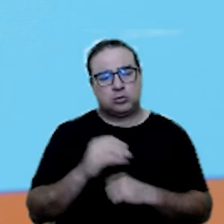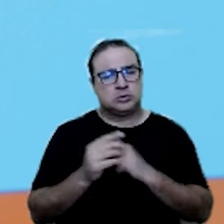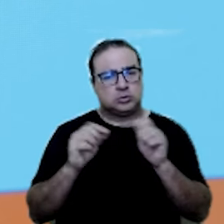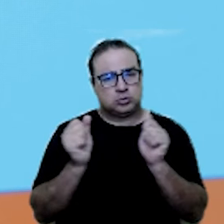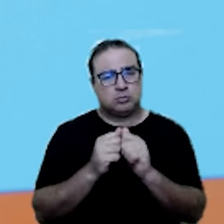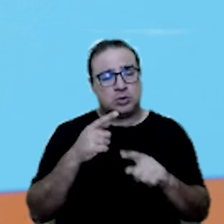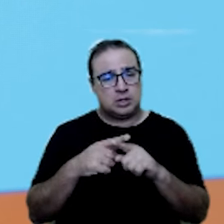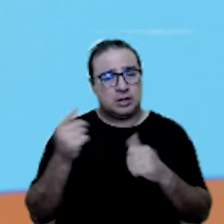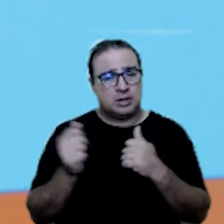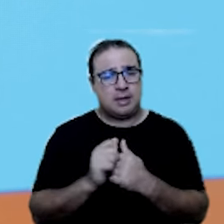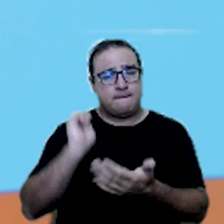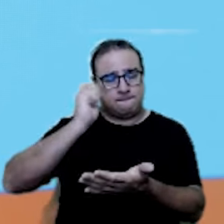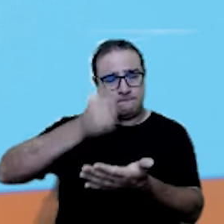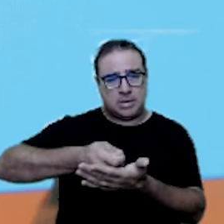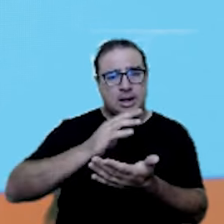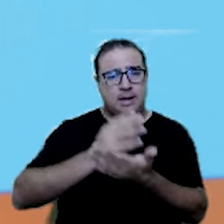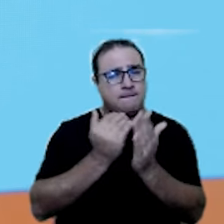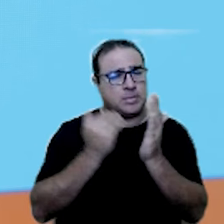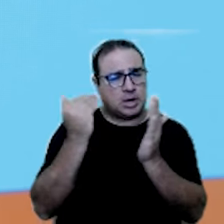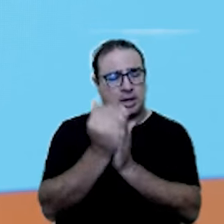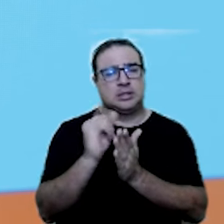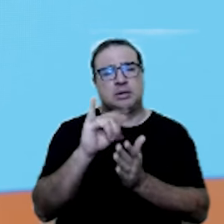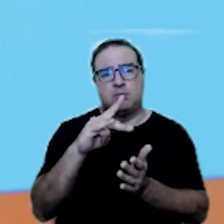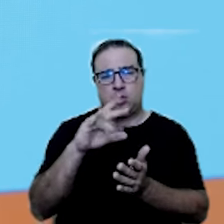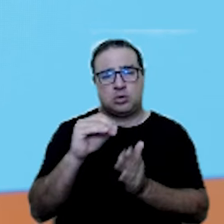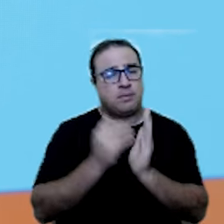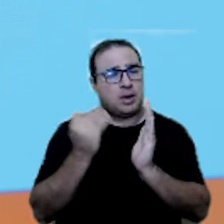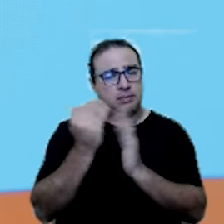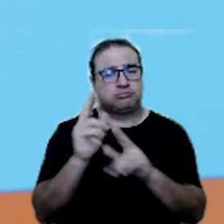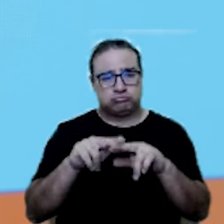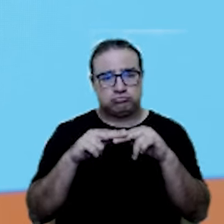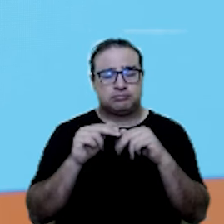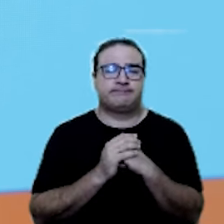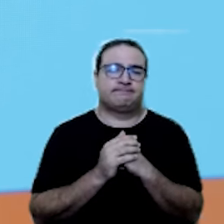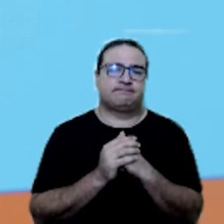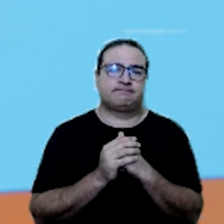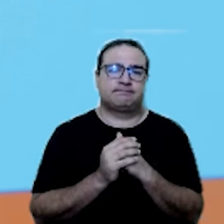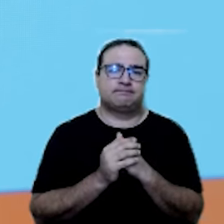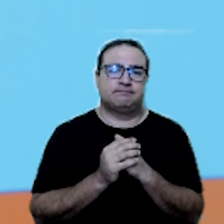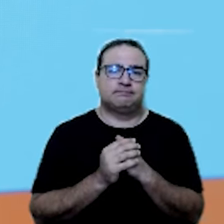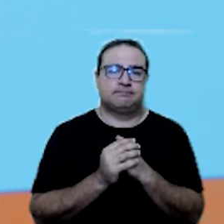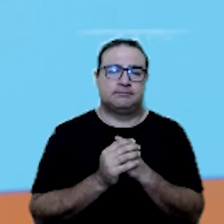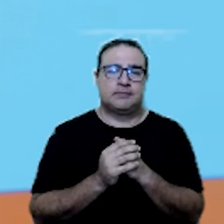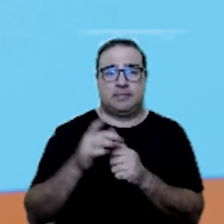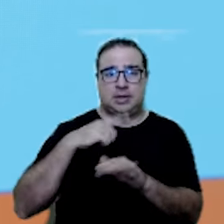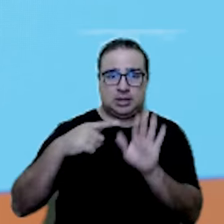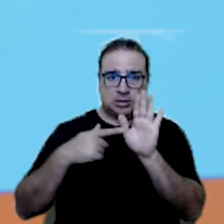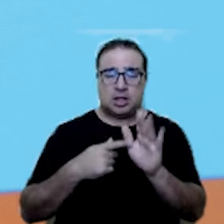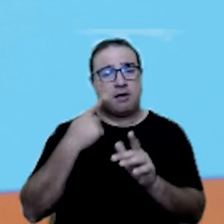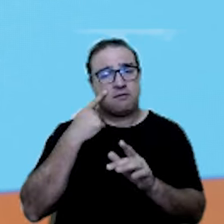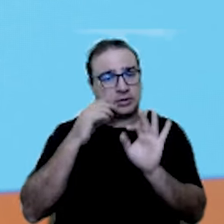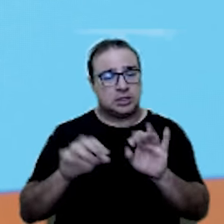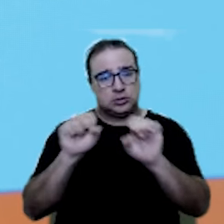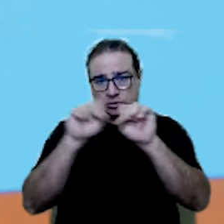cima dele Porque aí você estaria pagando a mais o imposto e tal então Eh existe